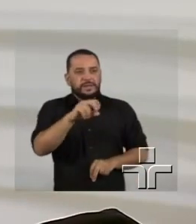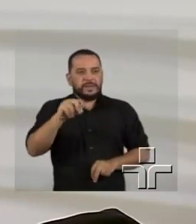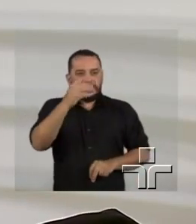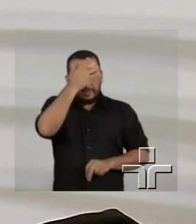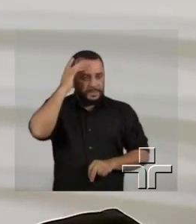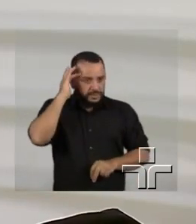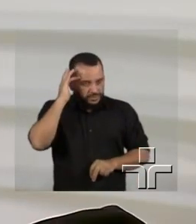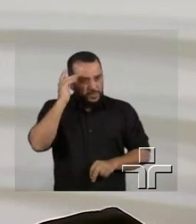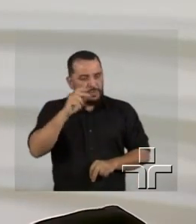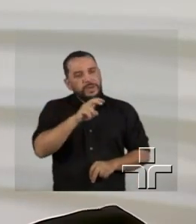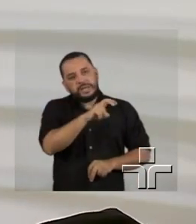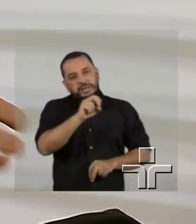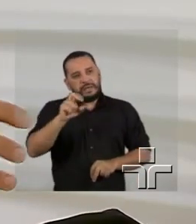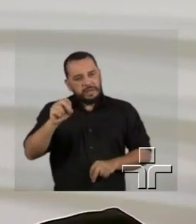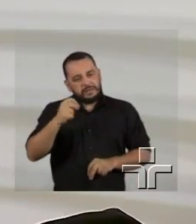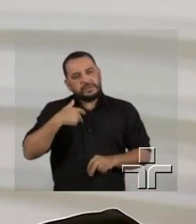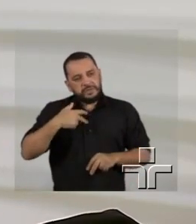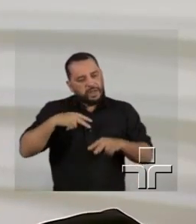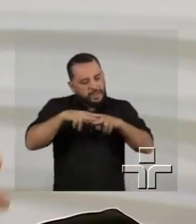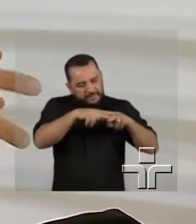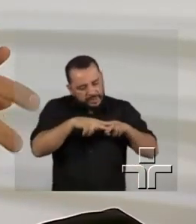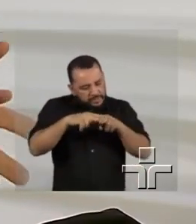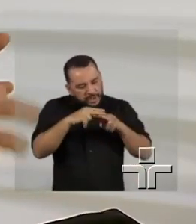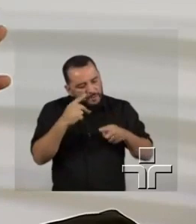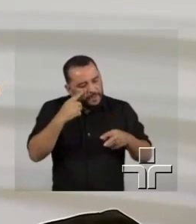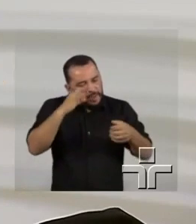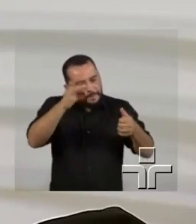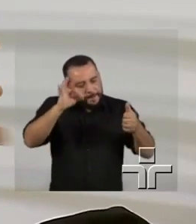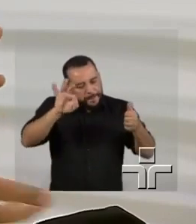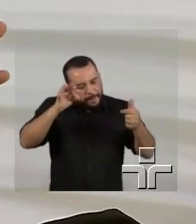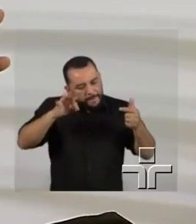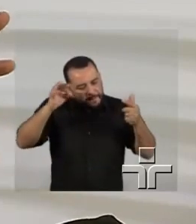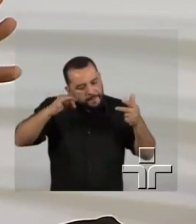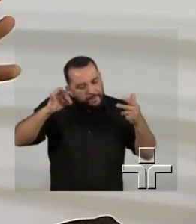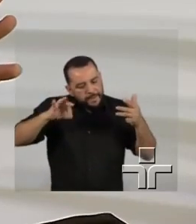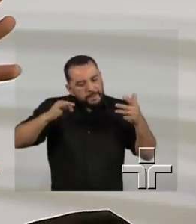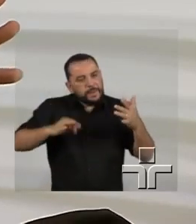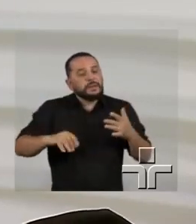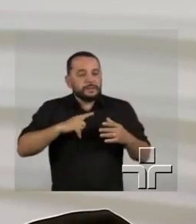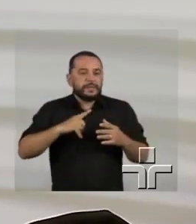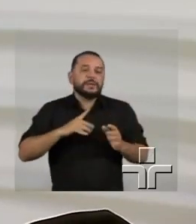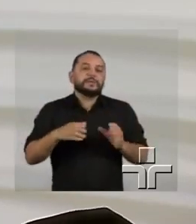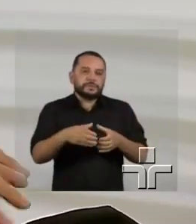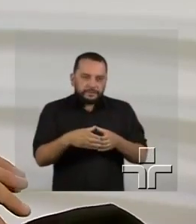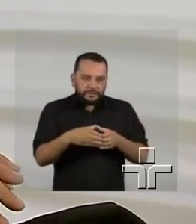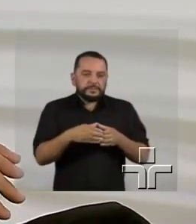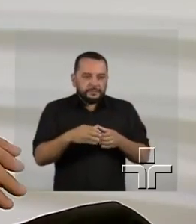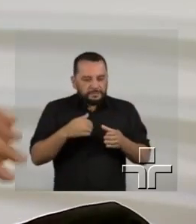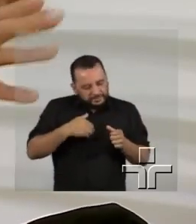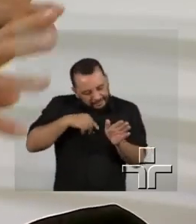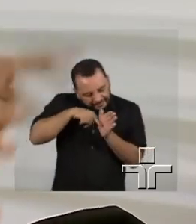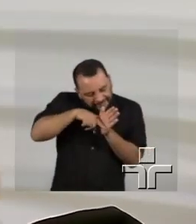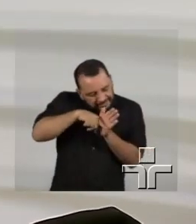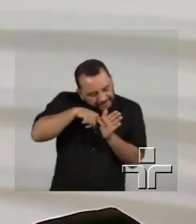pode, às vezes, colocar especialistas que você pode nomear como embaixadores também.